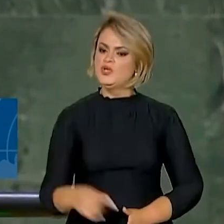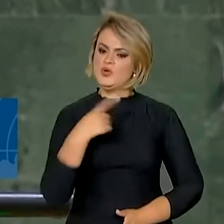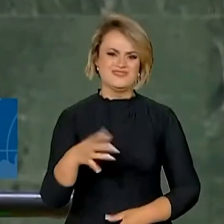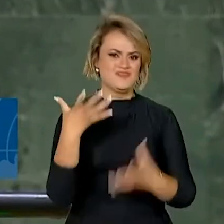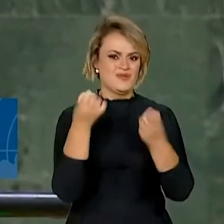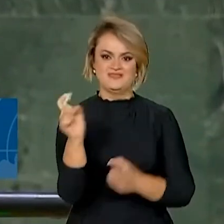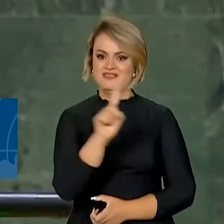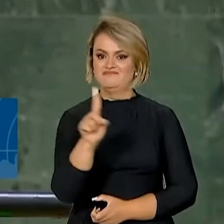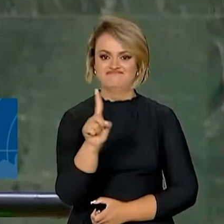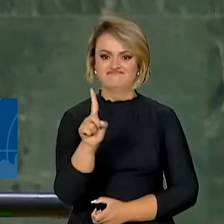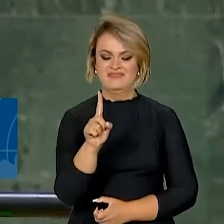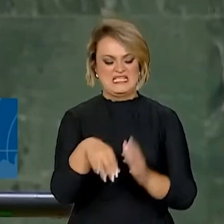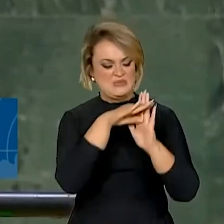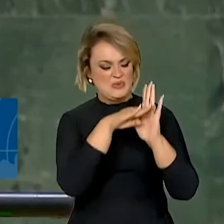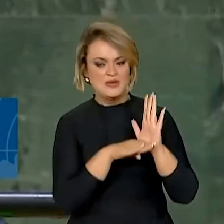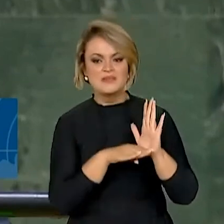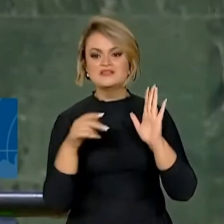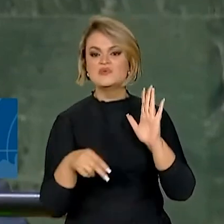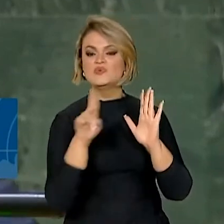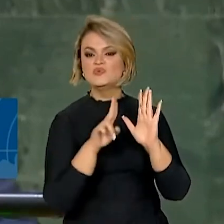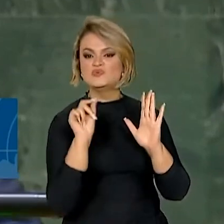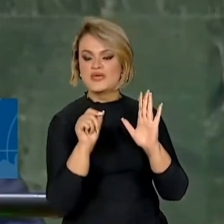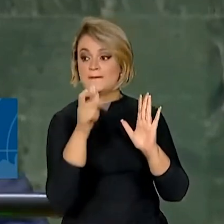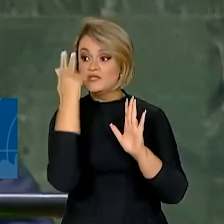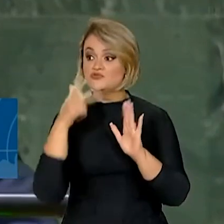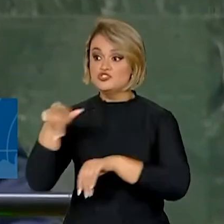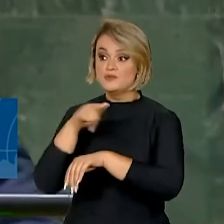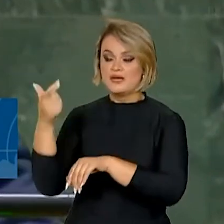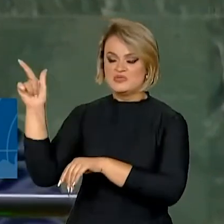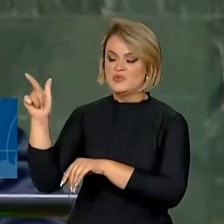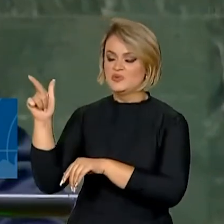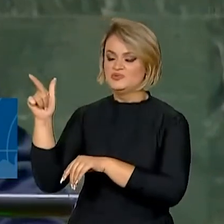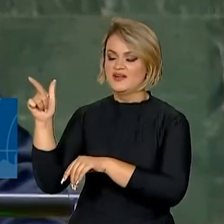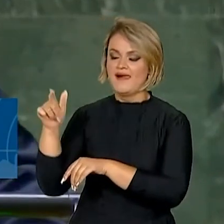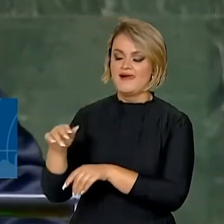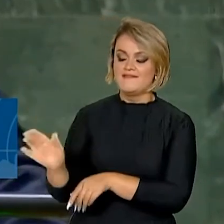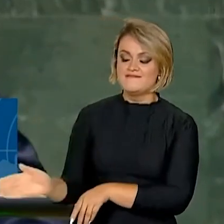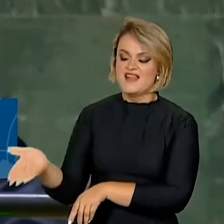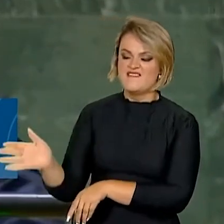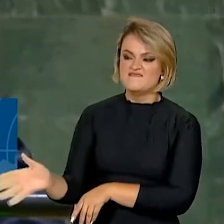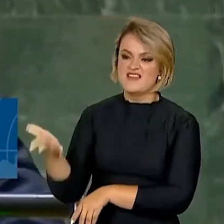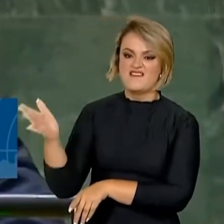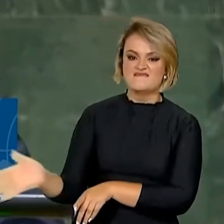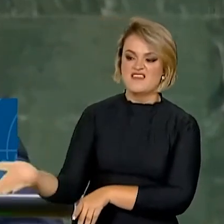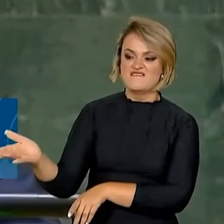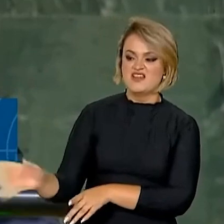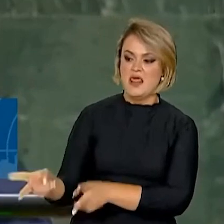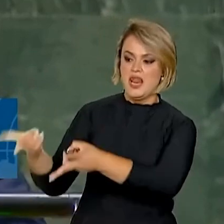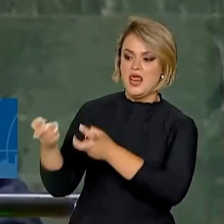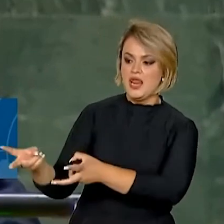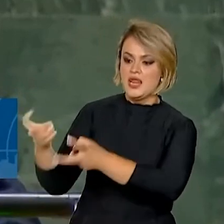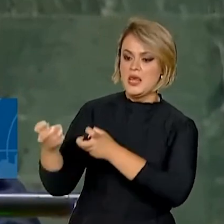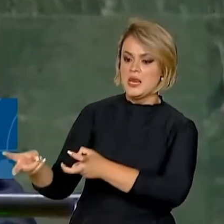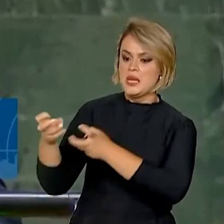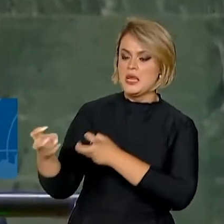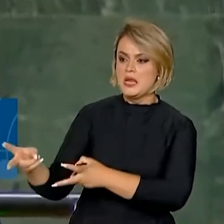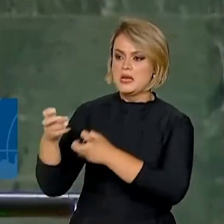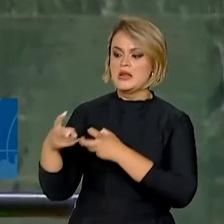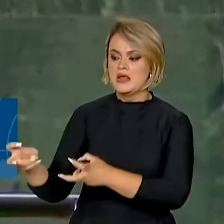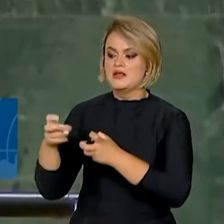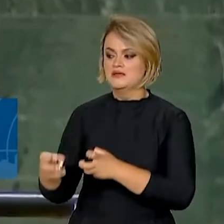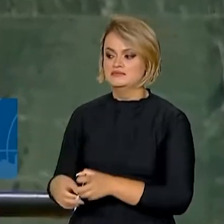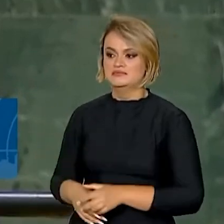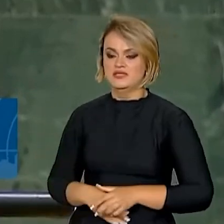Repudiamos uma agenda que utiliza os imigrantes como bode expiatório, que corrói o estado de